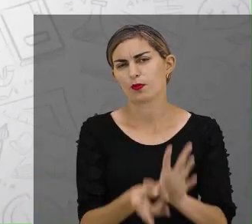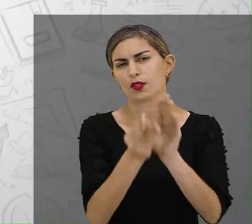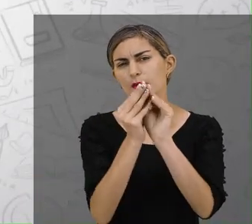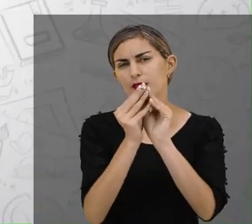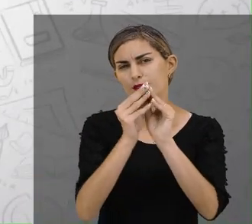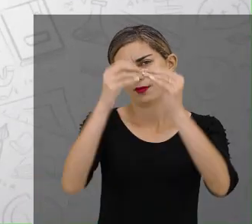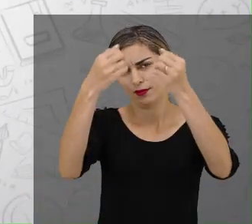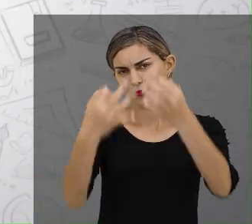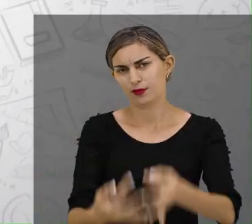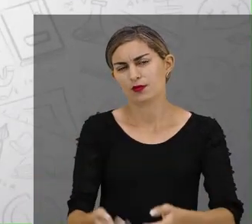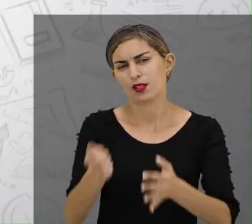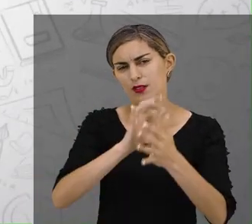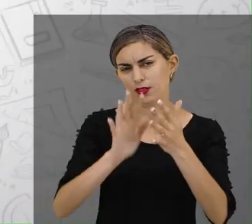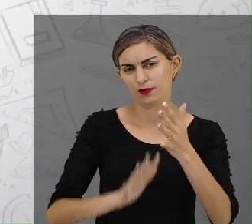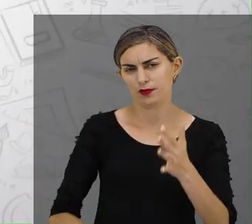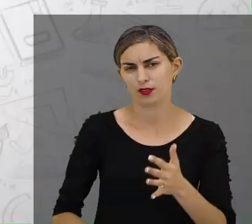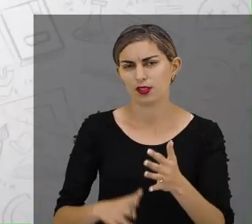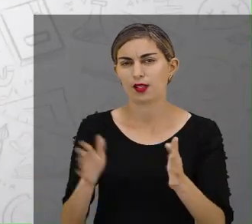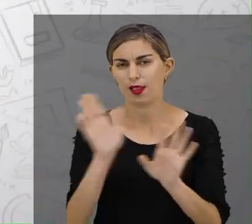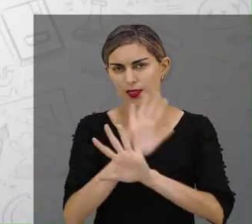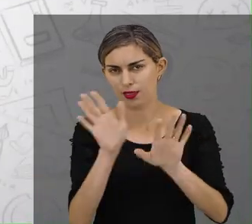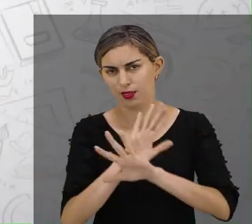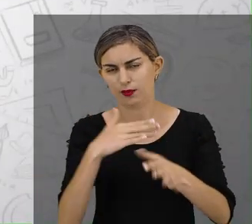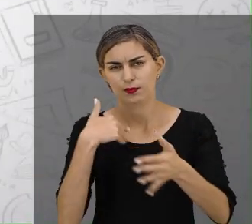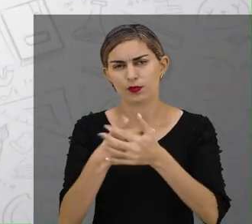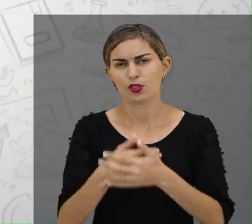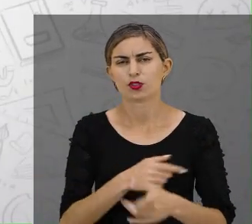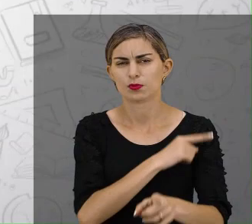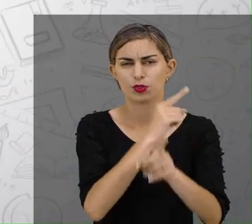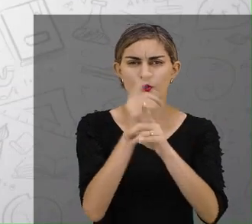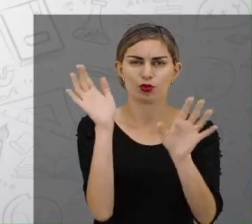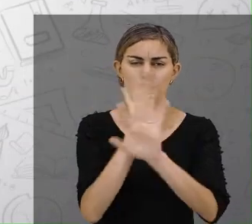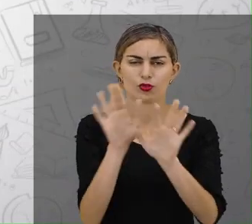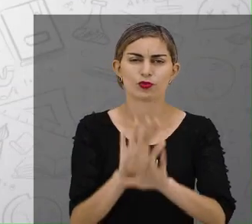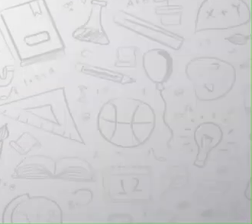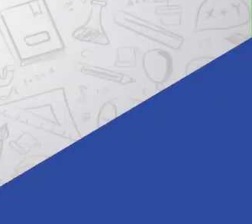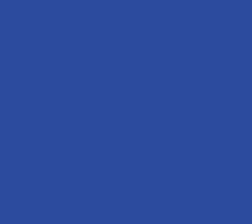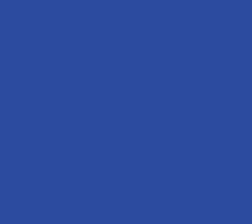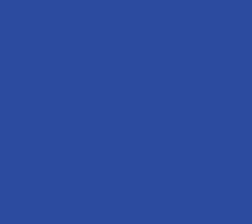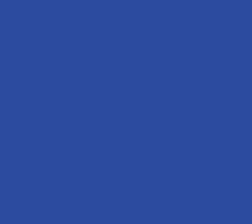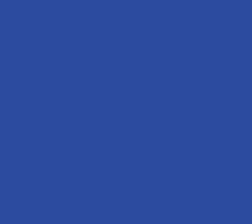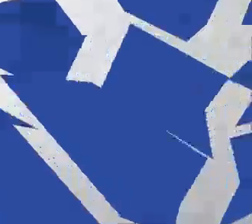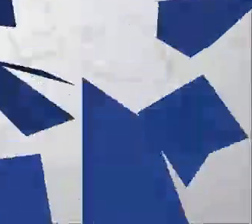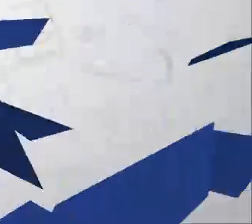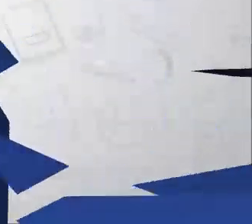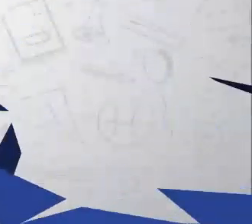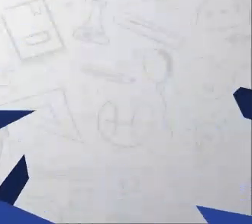complementares, destaques e atividades roteirizadas. Até nosso próximo encontro. Tchau, tchau!